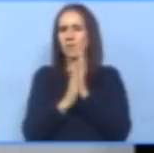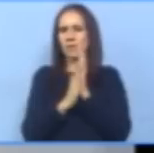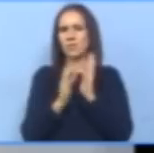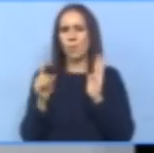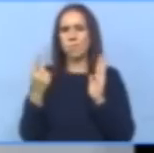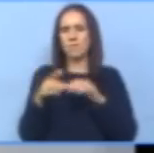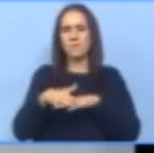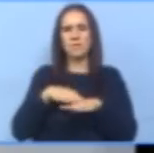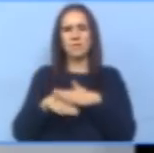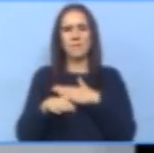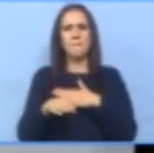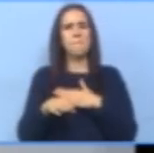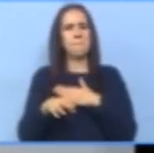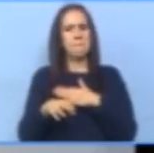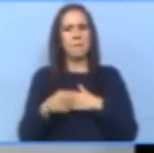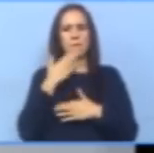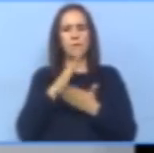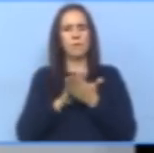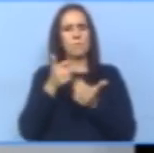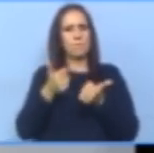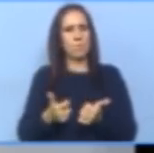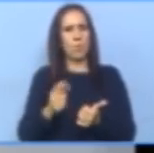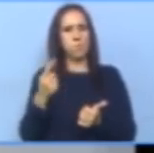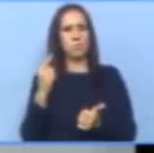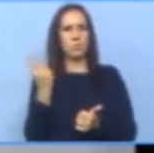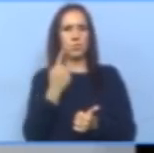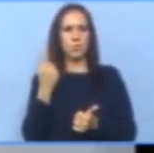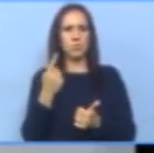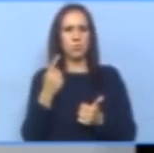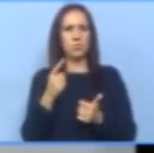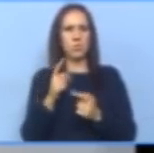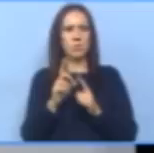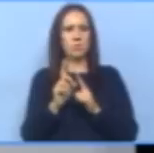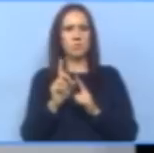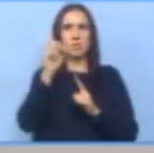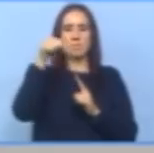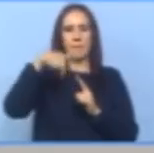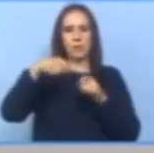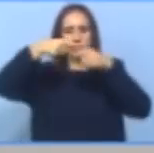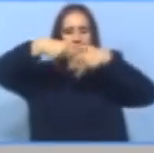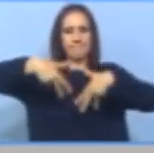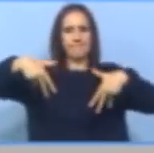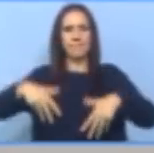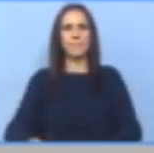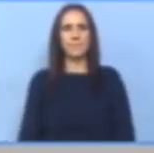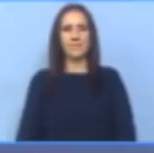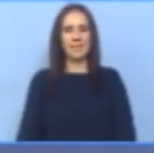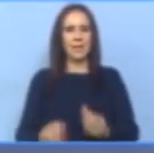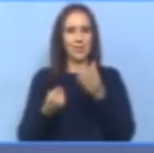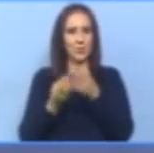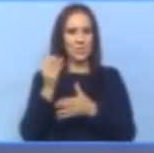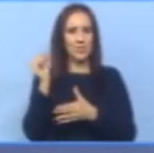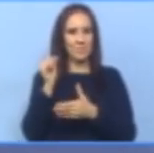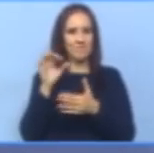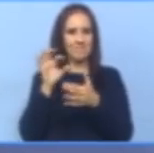poderia fazer e que seria muito proveitoso para todos, a começar por cima e acabar por Indo às baixo. origens, indiretamente às origens. O texto é muito